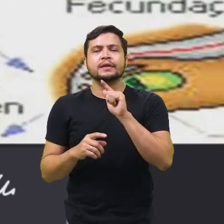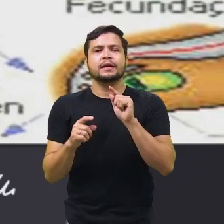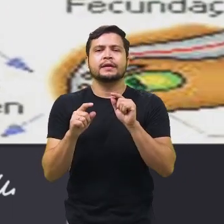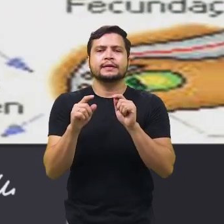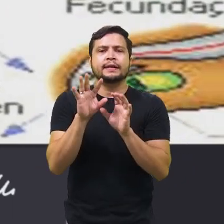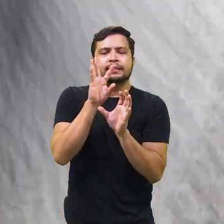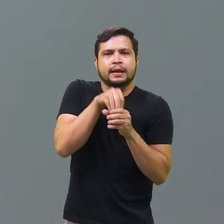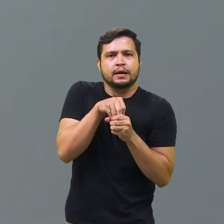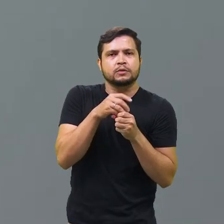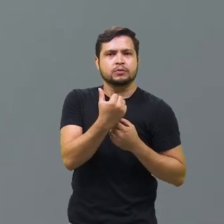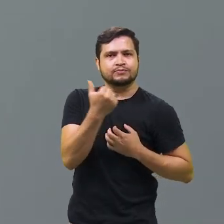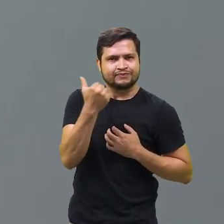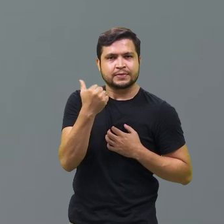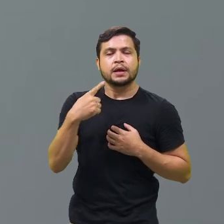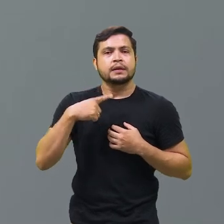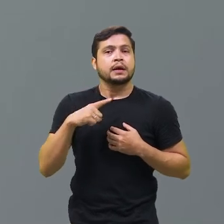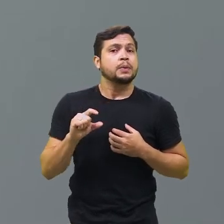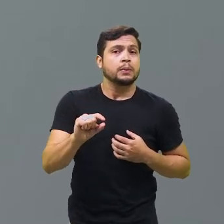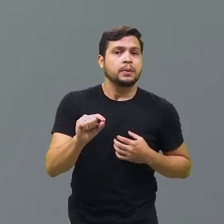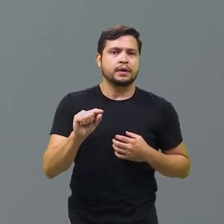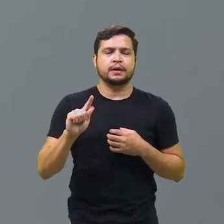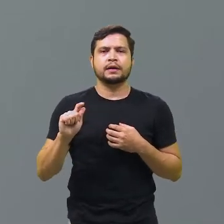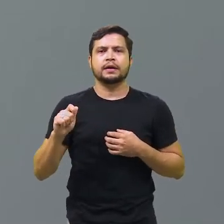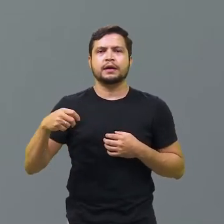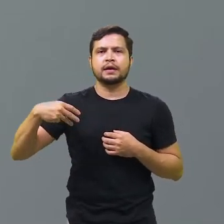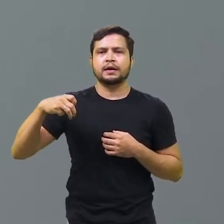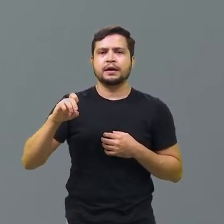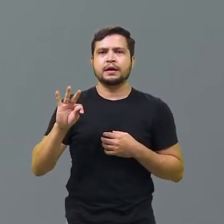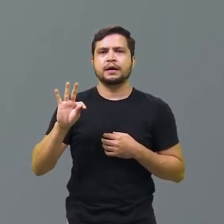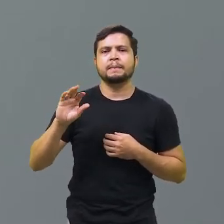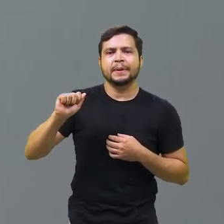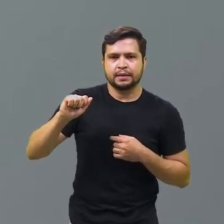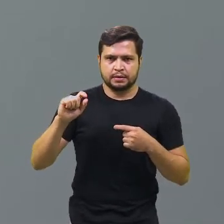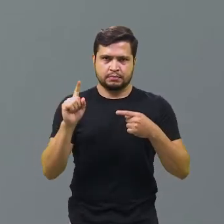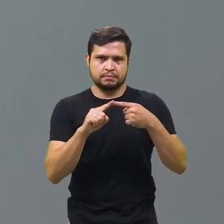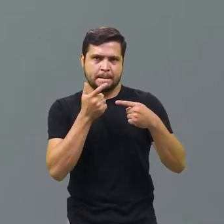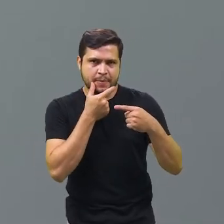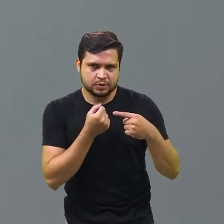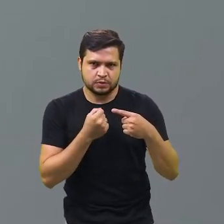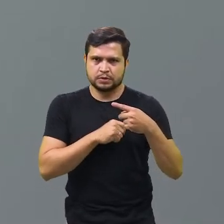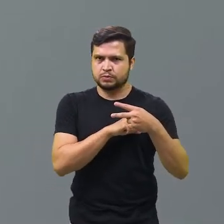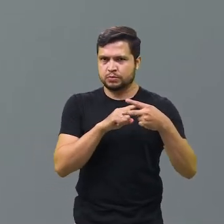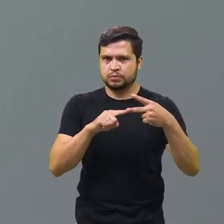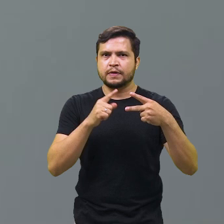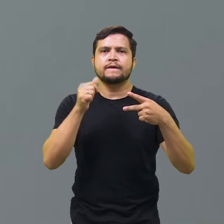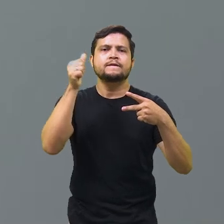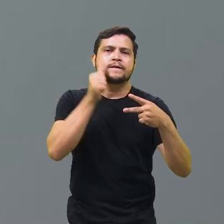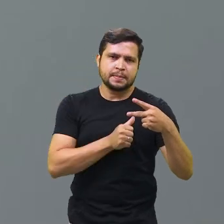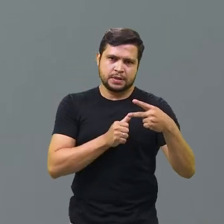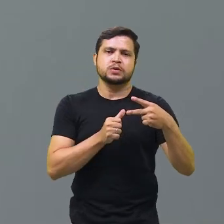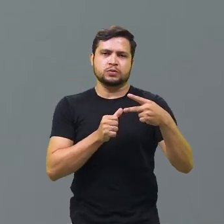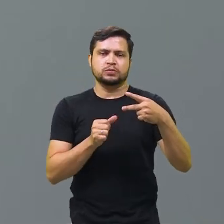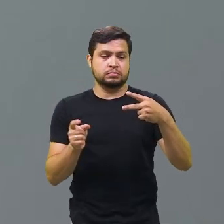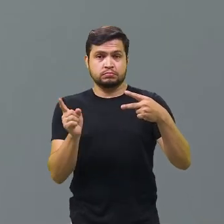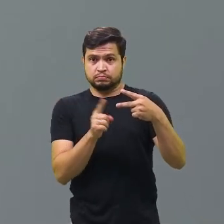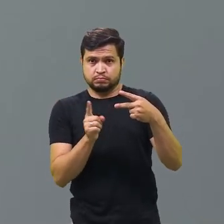fazem, né, no interior dela a gente vai ter os gametas, né? O gameta masculino e o gameta feminino. No